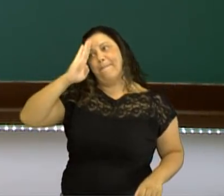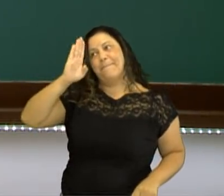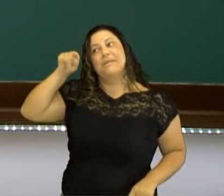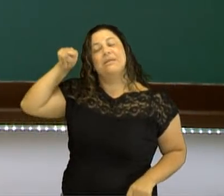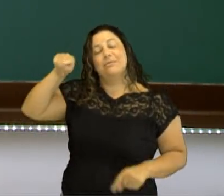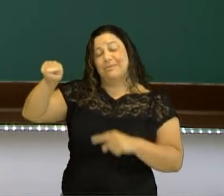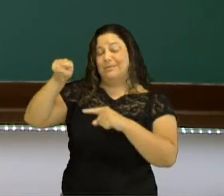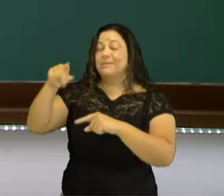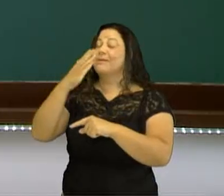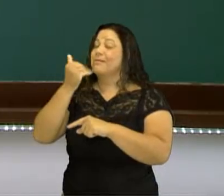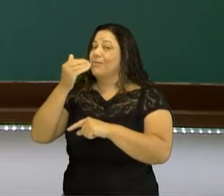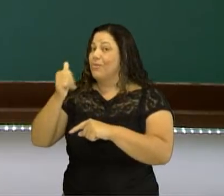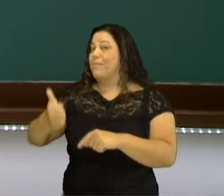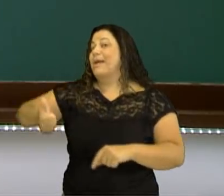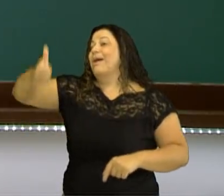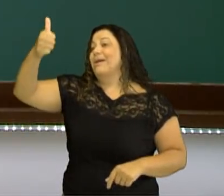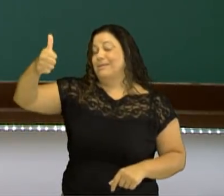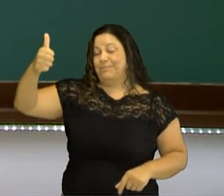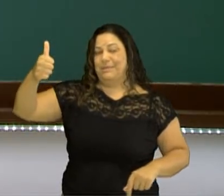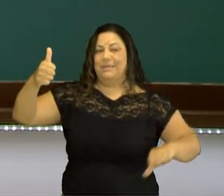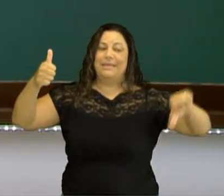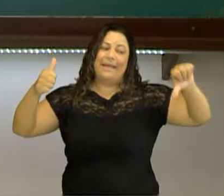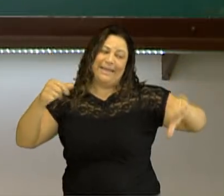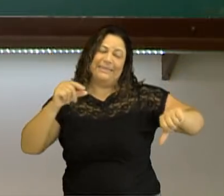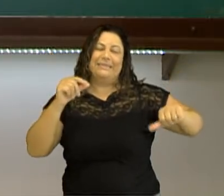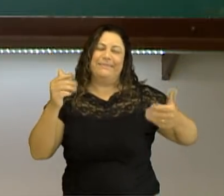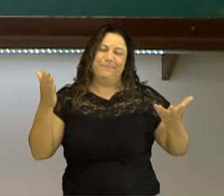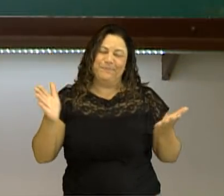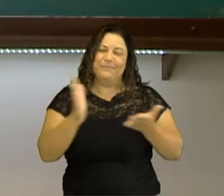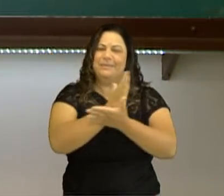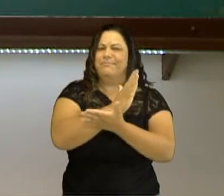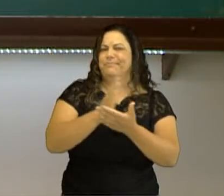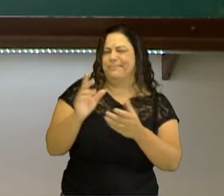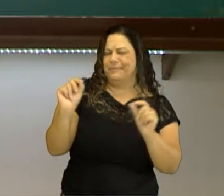maior parte do tempo e consumir todos eles com